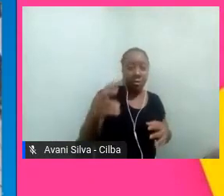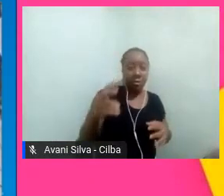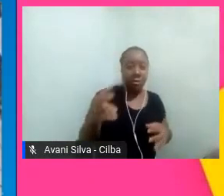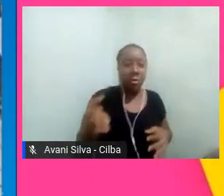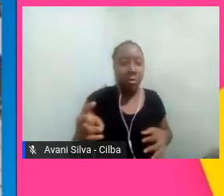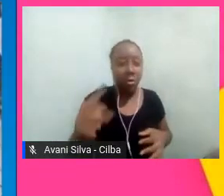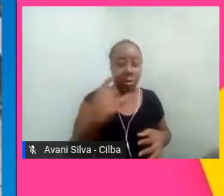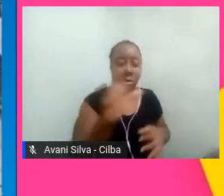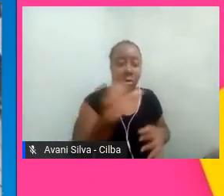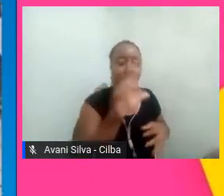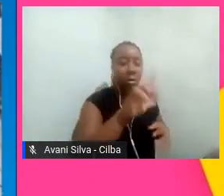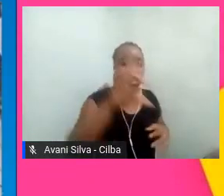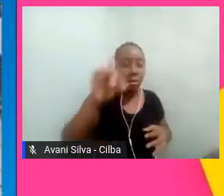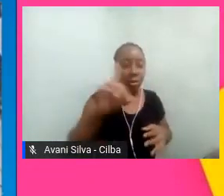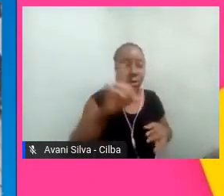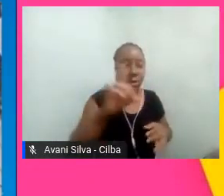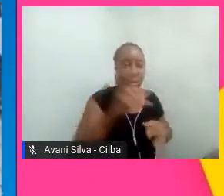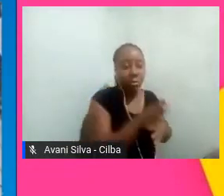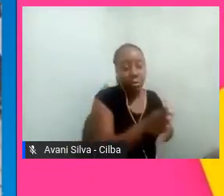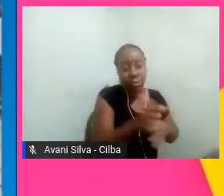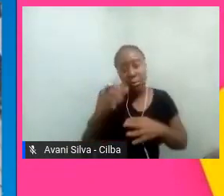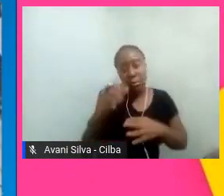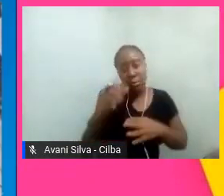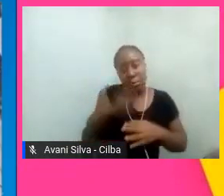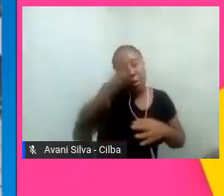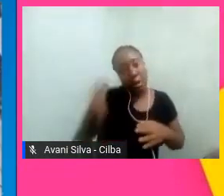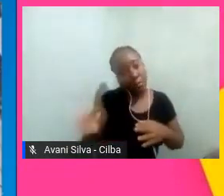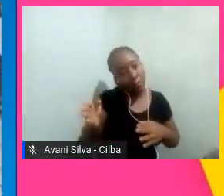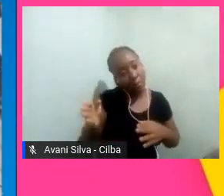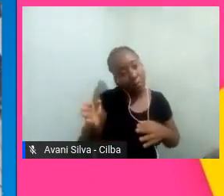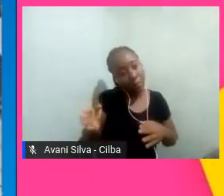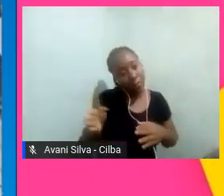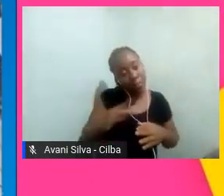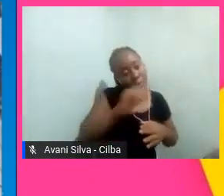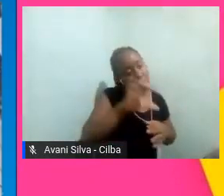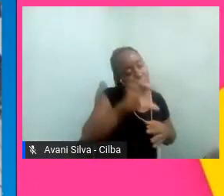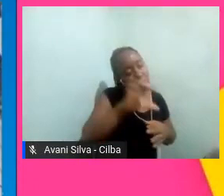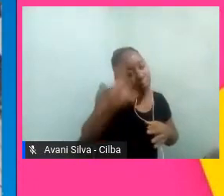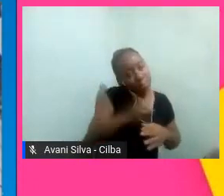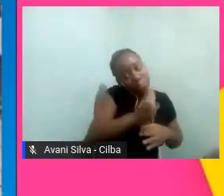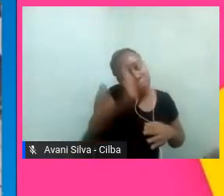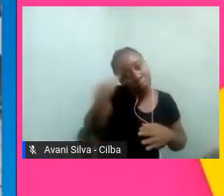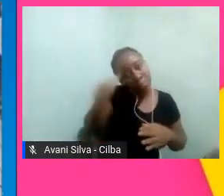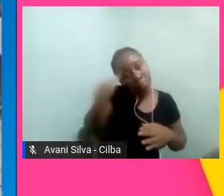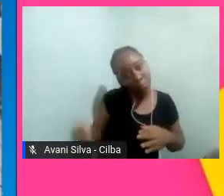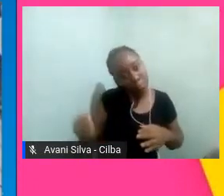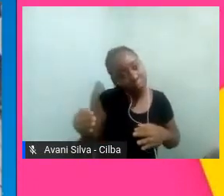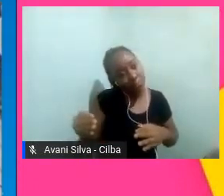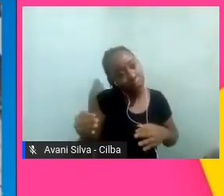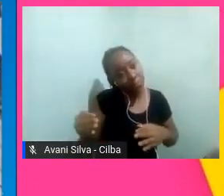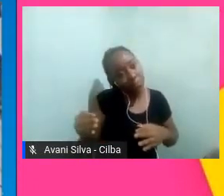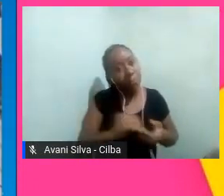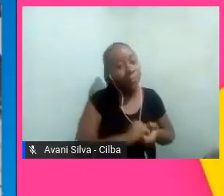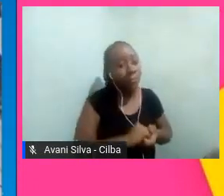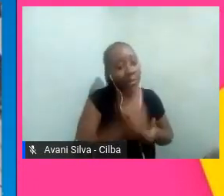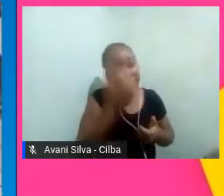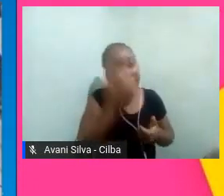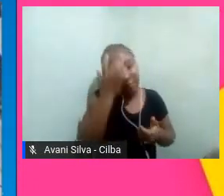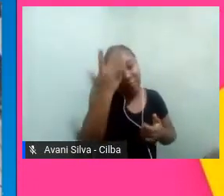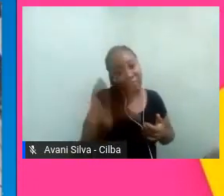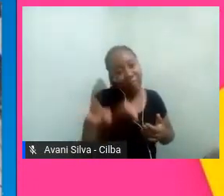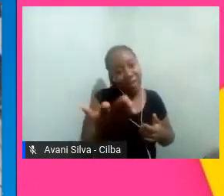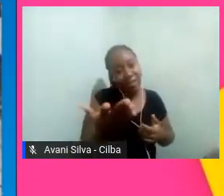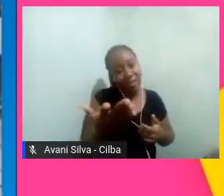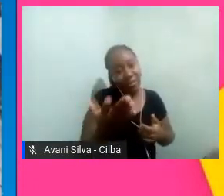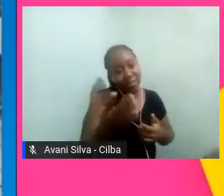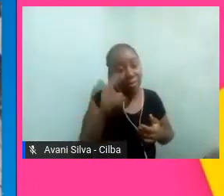o lado, ó. Então, o LED está apontando para o lado, aí fica mais fácil de vocês verem,